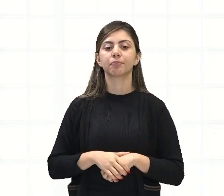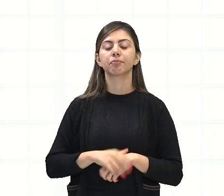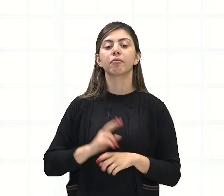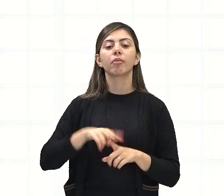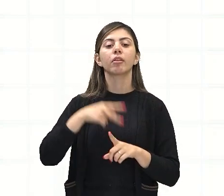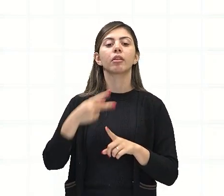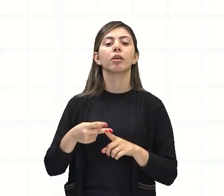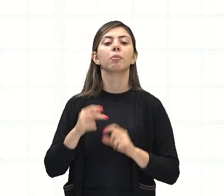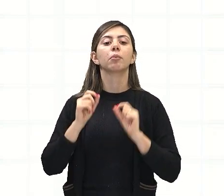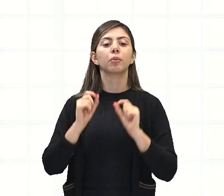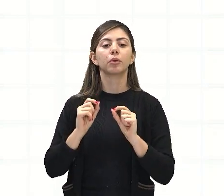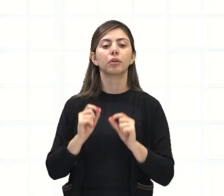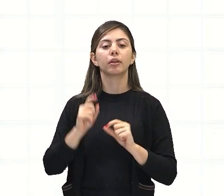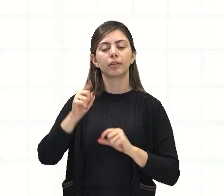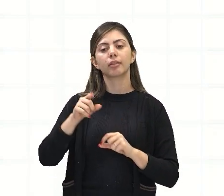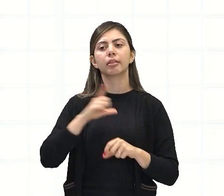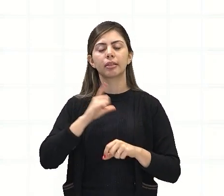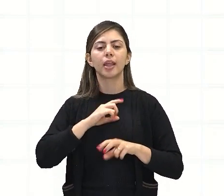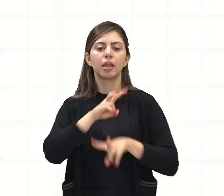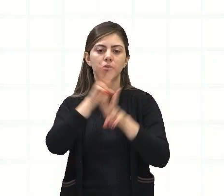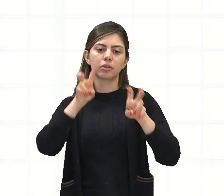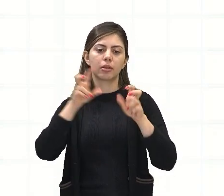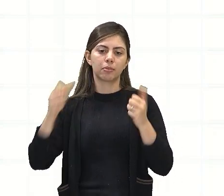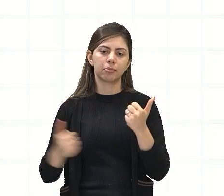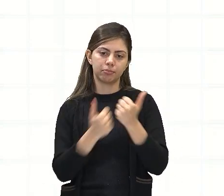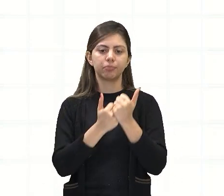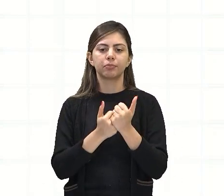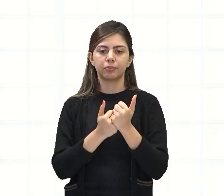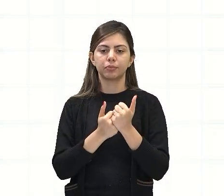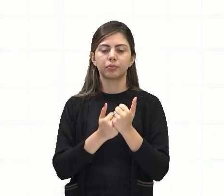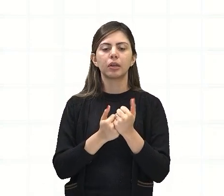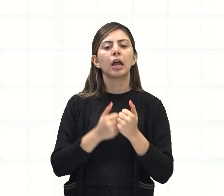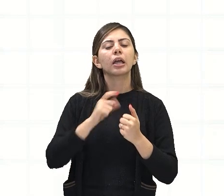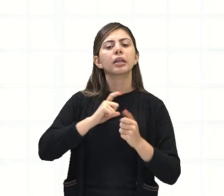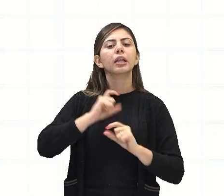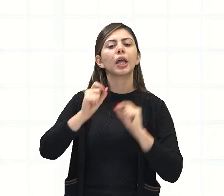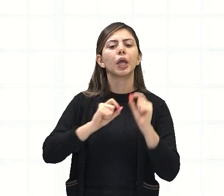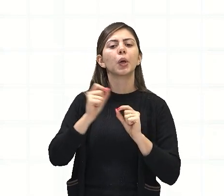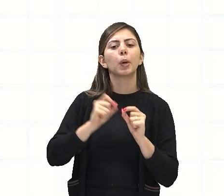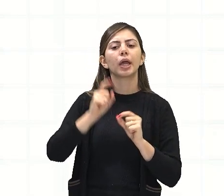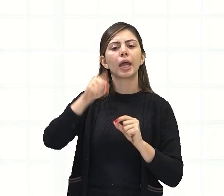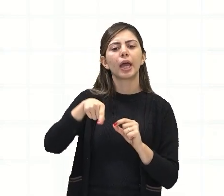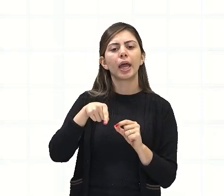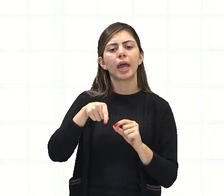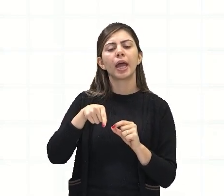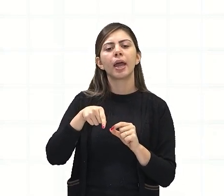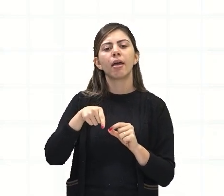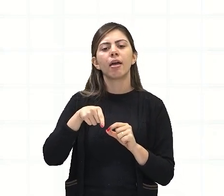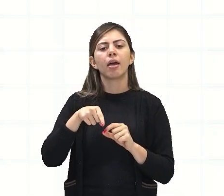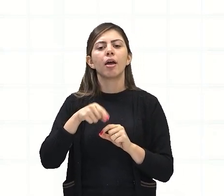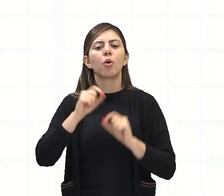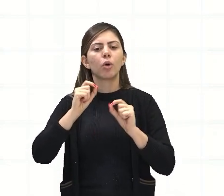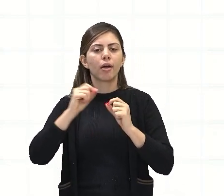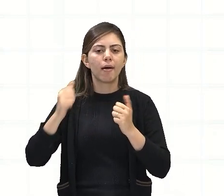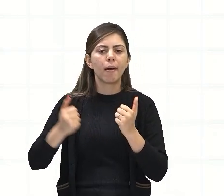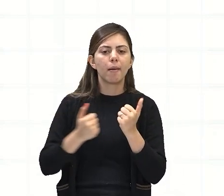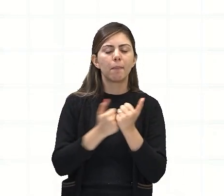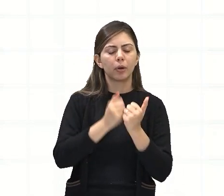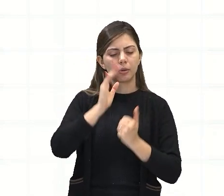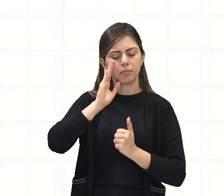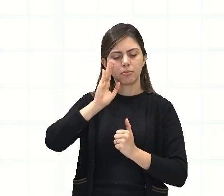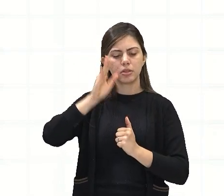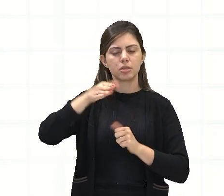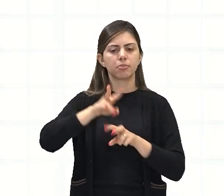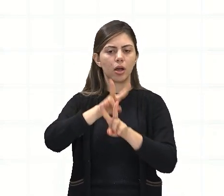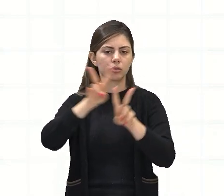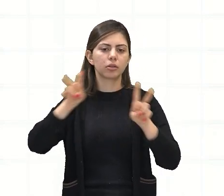a maioria traz um subtítulo que vai destacar, que vai, né, dar ênfase ao aspecto